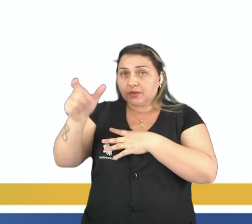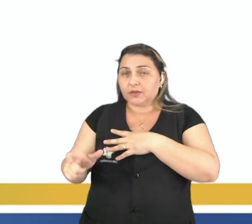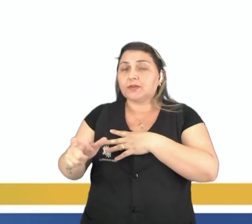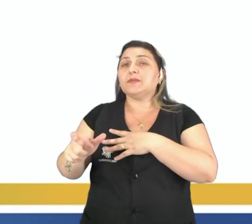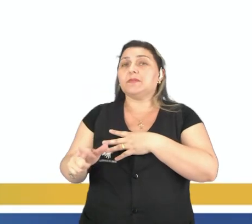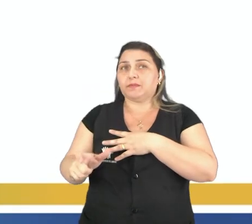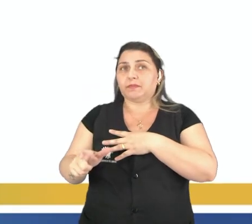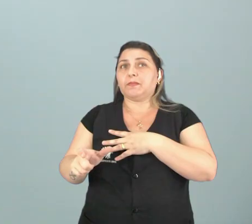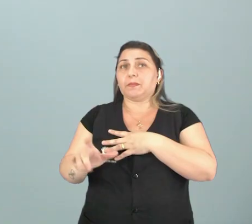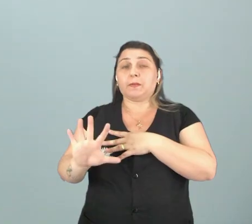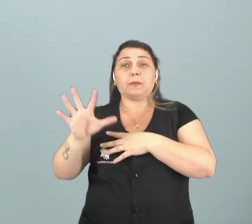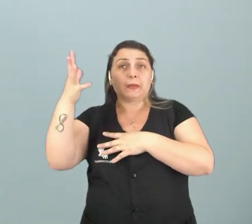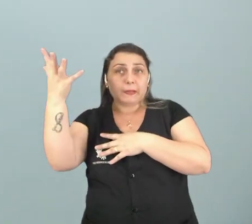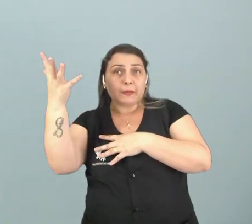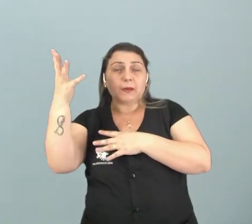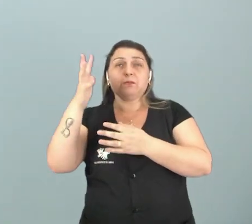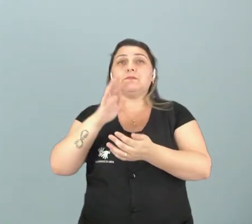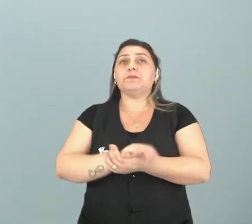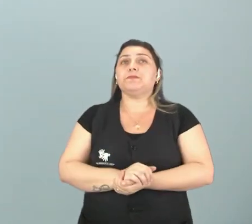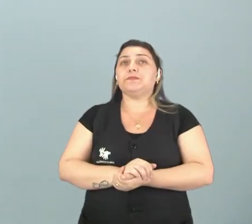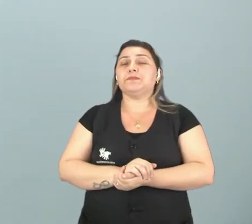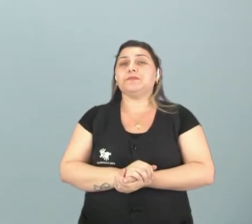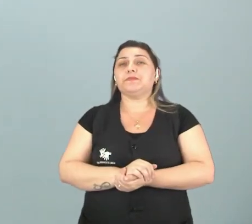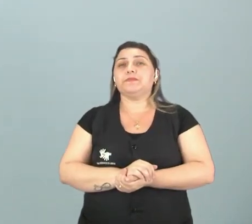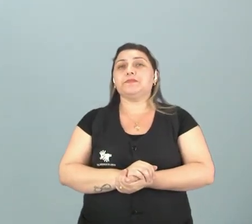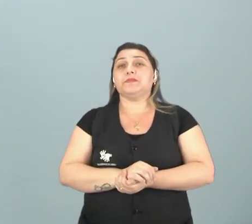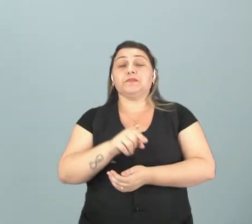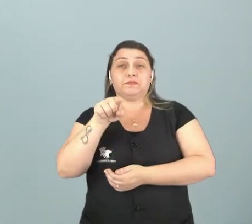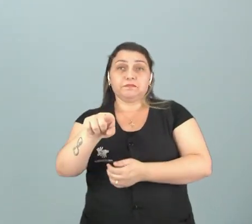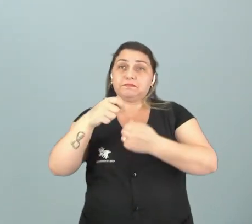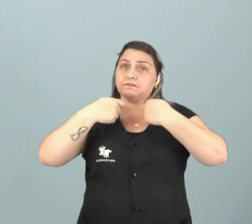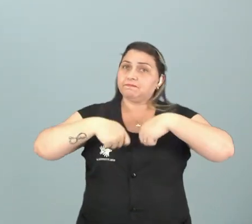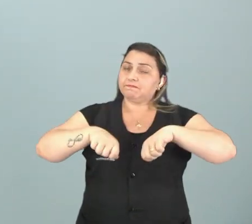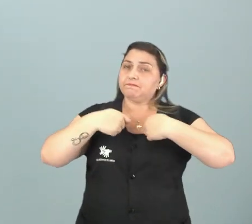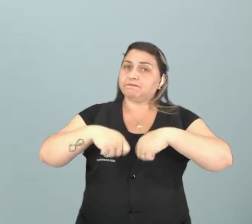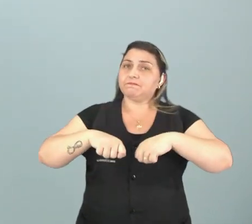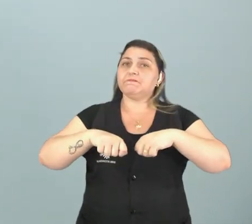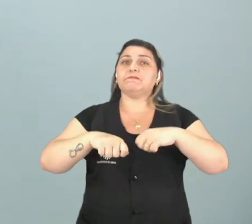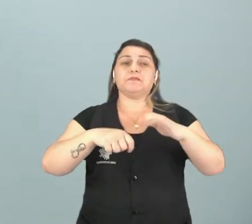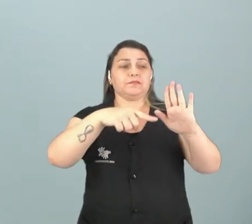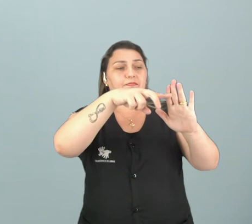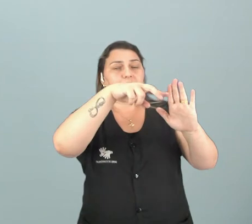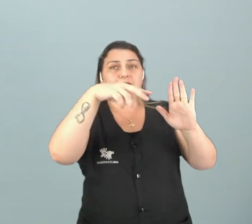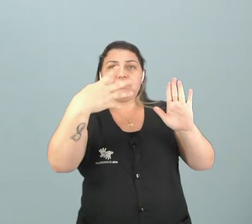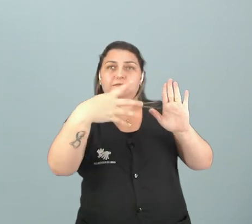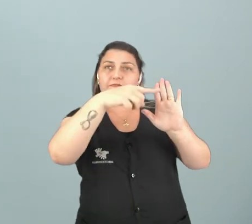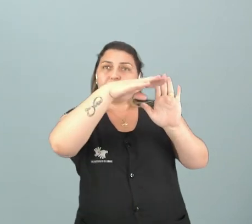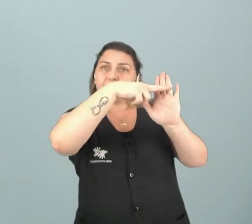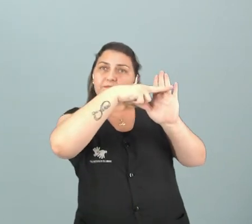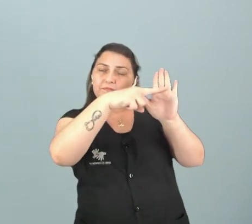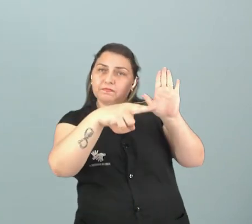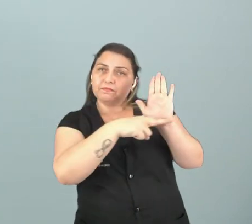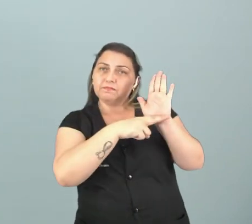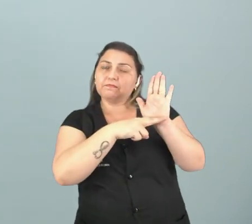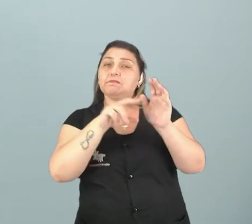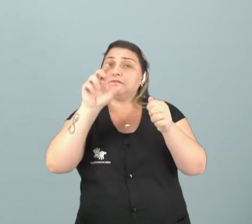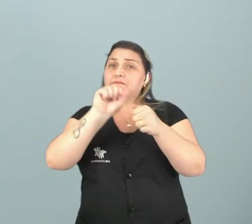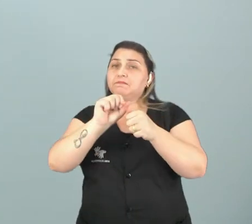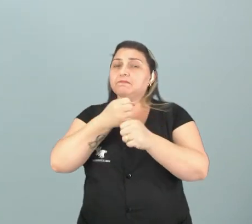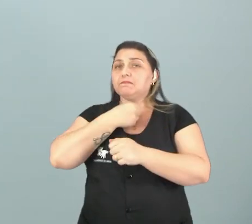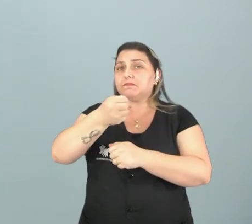algo sobre o fato relatado? Então é isso, gente, você precisa seguir esses 4 passos para produzir sua